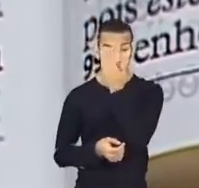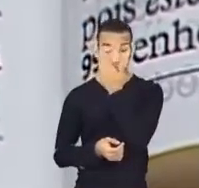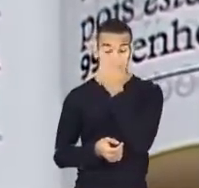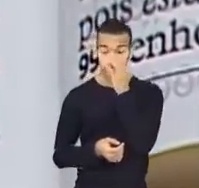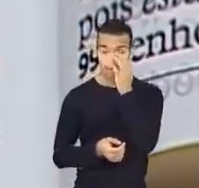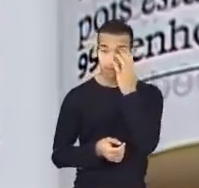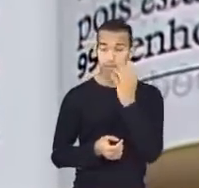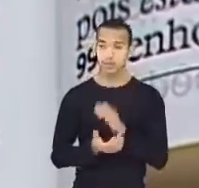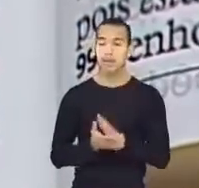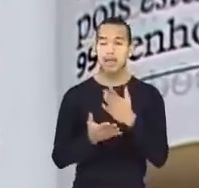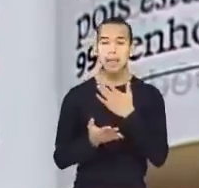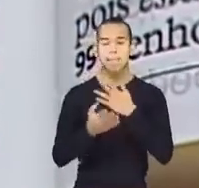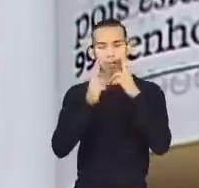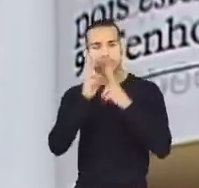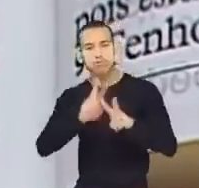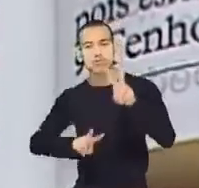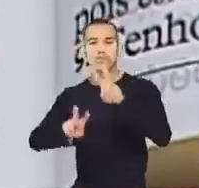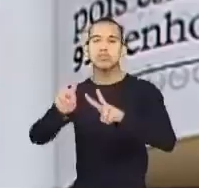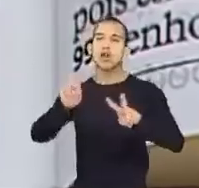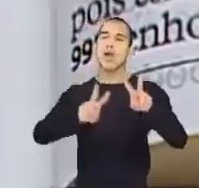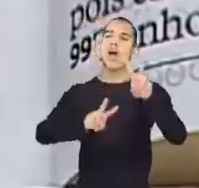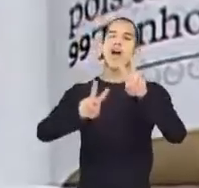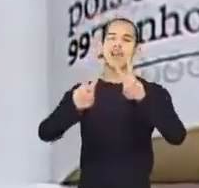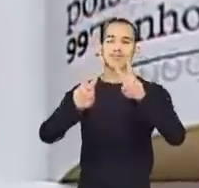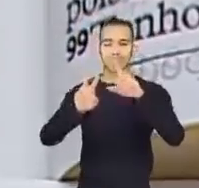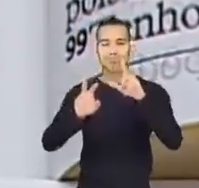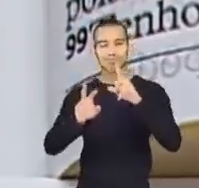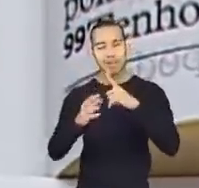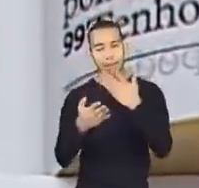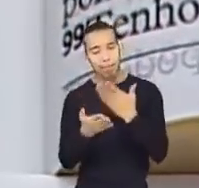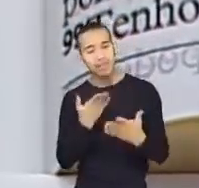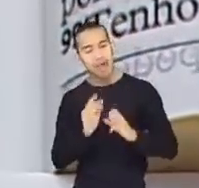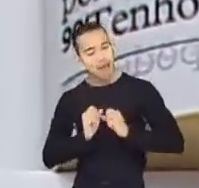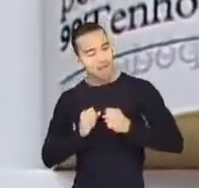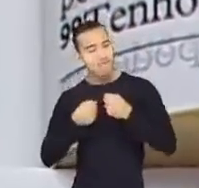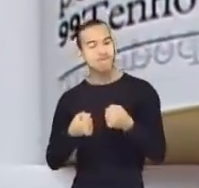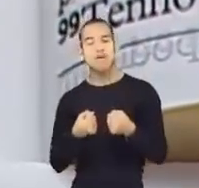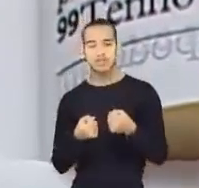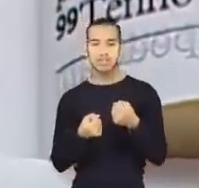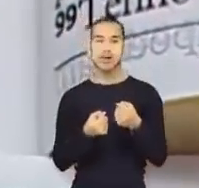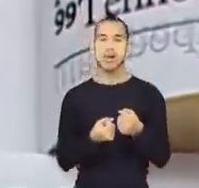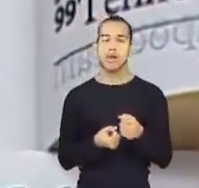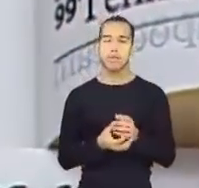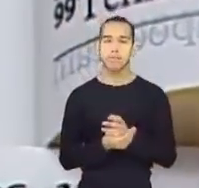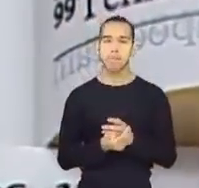Os meus olhos desfaleceram esperando por tua promessa.